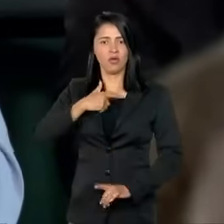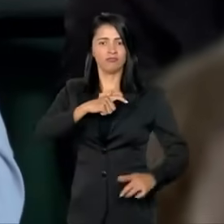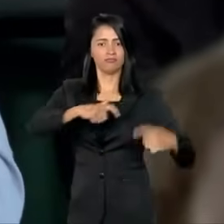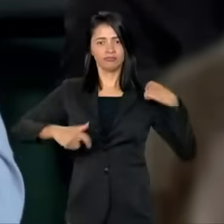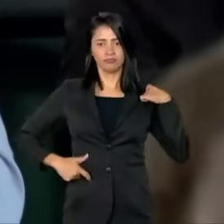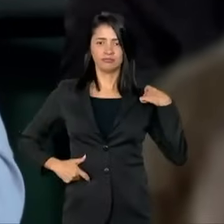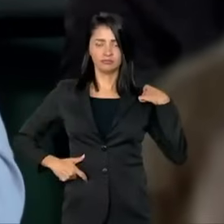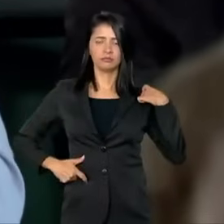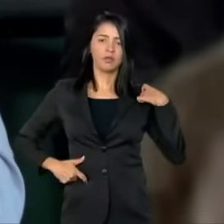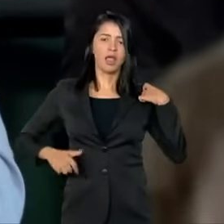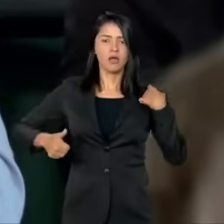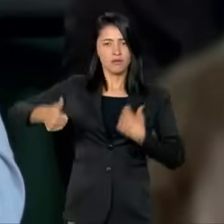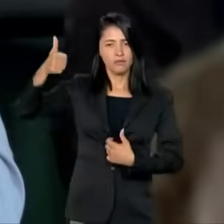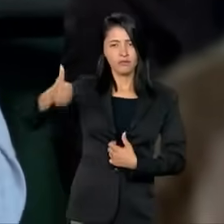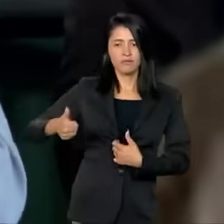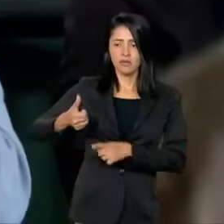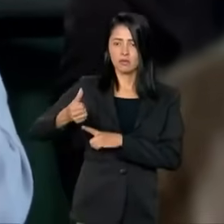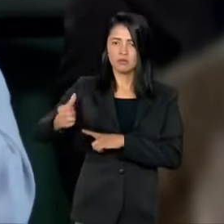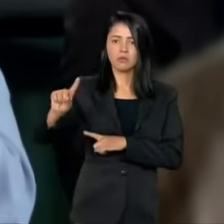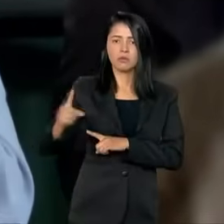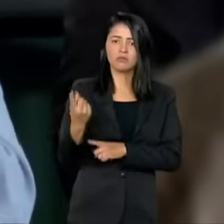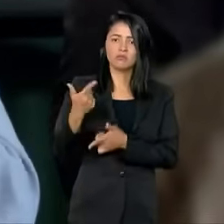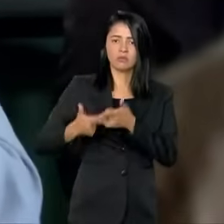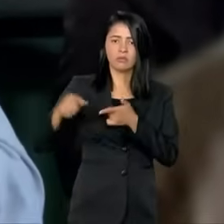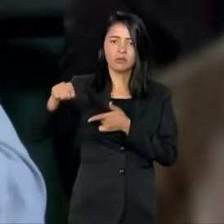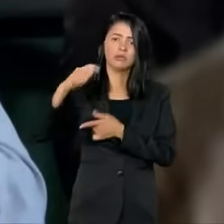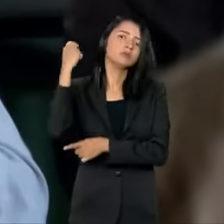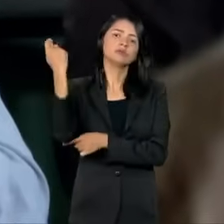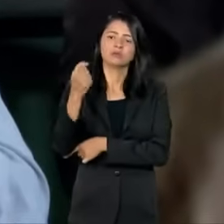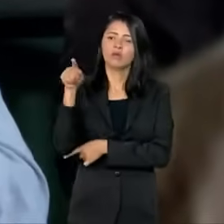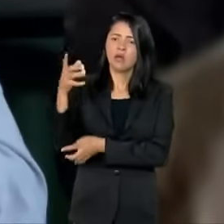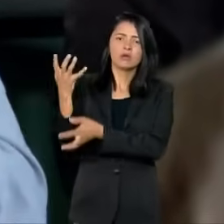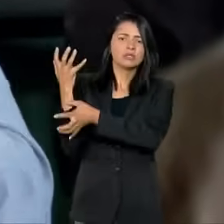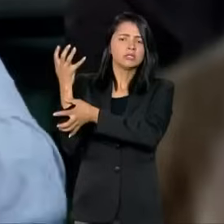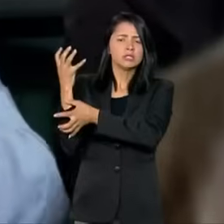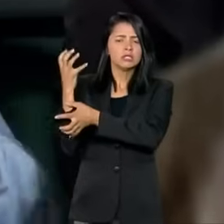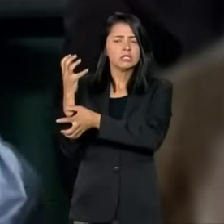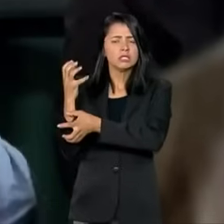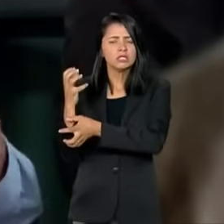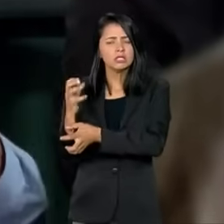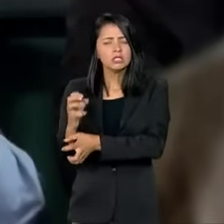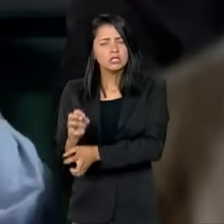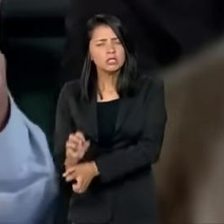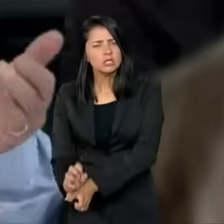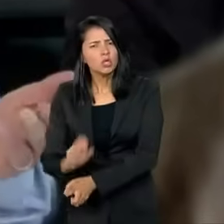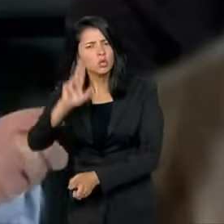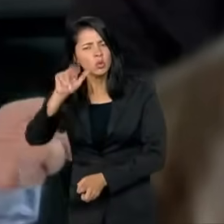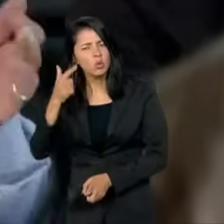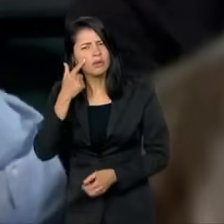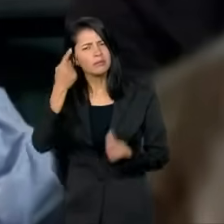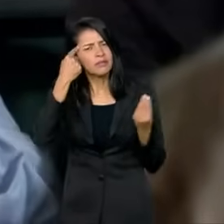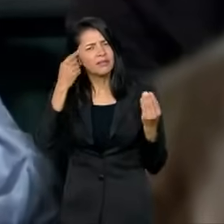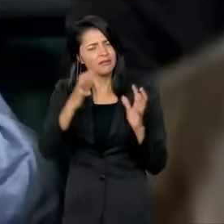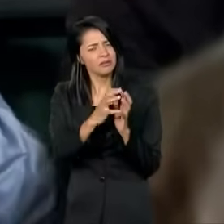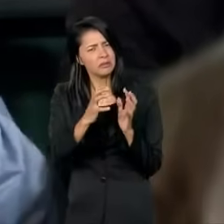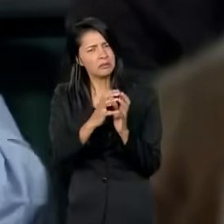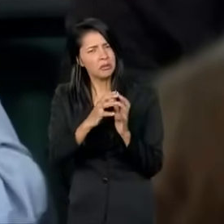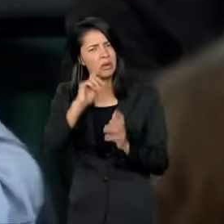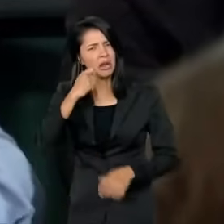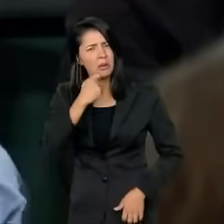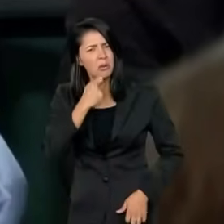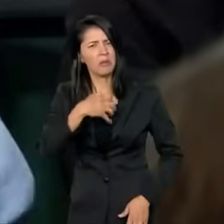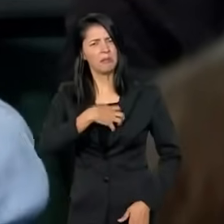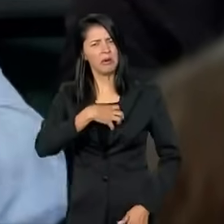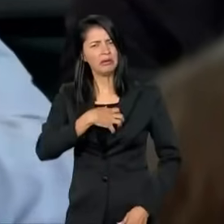eu tive um problema no Rio Grande do Sul, que eu jamais imaginei que tinha seca. Eu imaginava que seca era uma questão de Pernambuco, de Alagoas, da